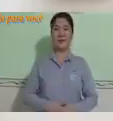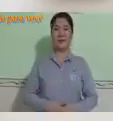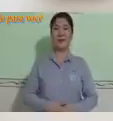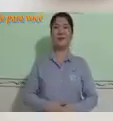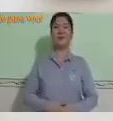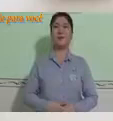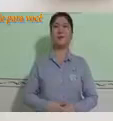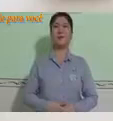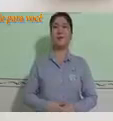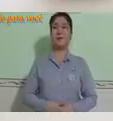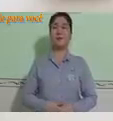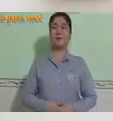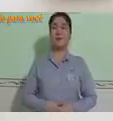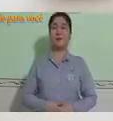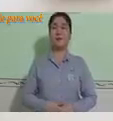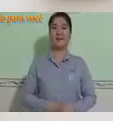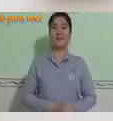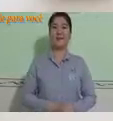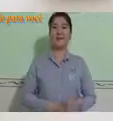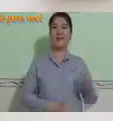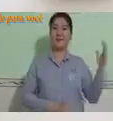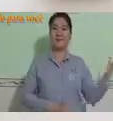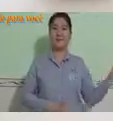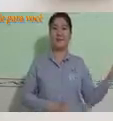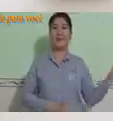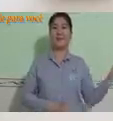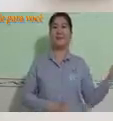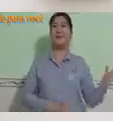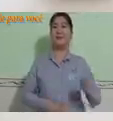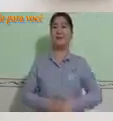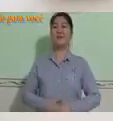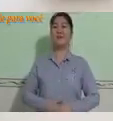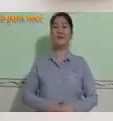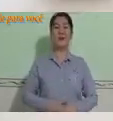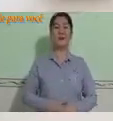SOLVNTESORGE, acento circunflexo, NCOSOL, metais pesados.